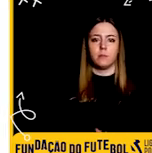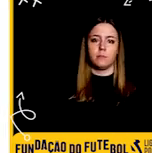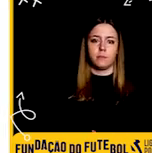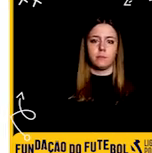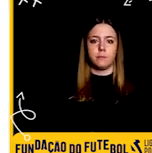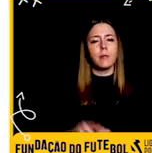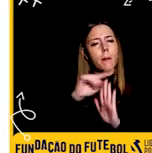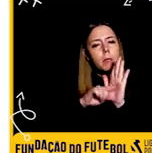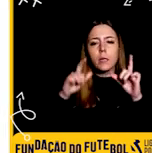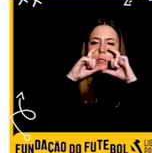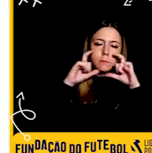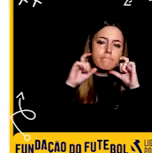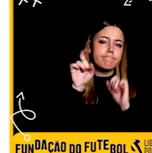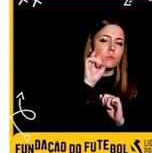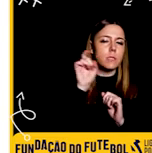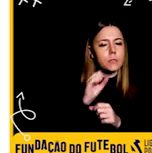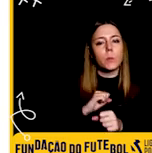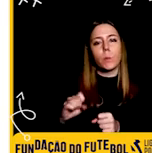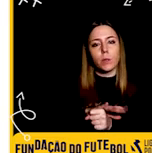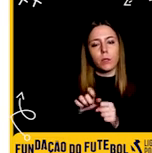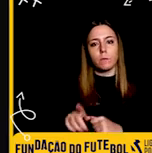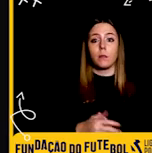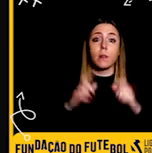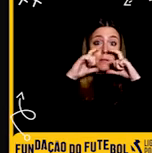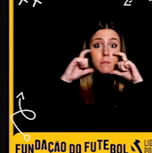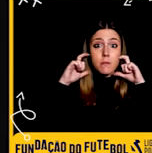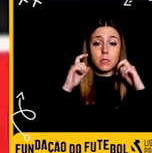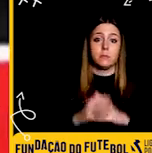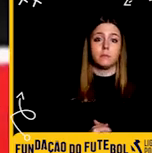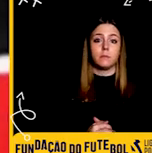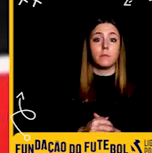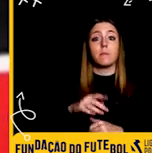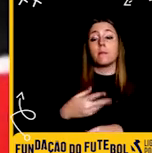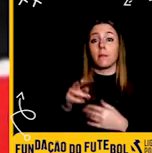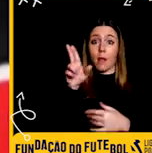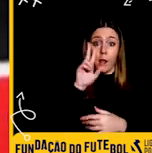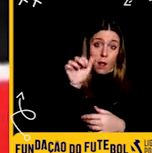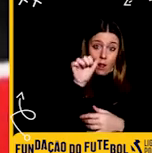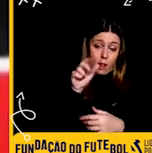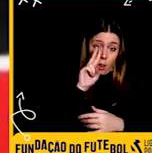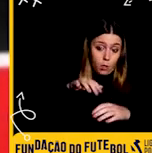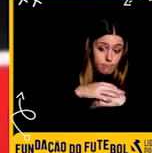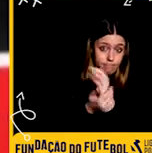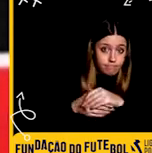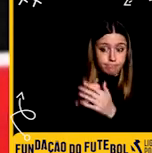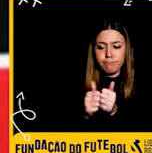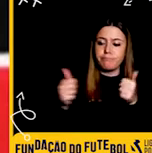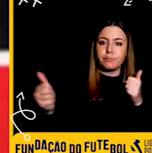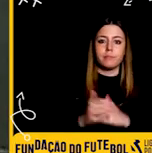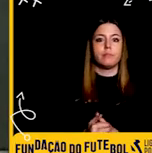Precisamos de ti, aplica as medidas de proteção contra a Covid-19. Usa a máscara, desinfeta as mãos, mantenha a